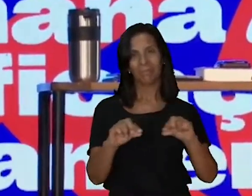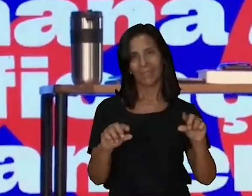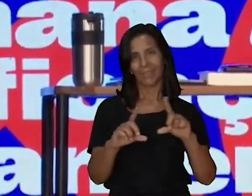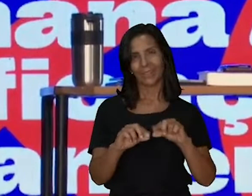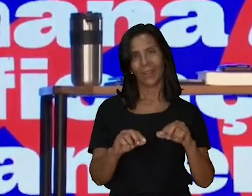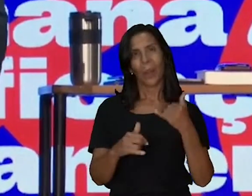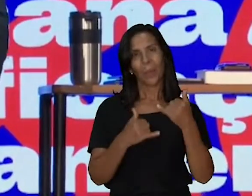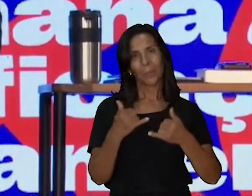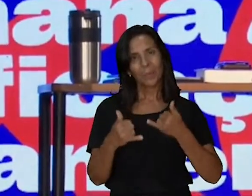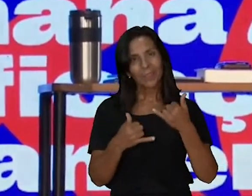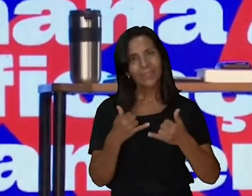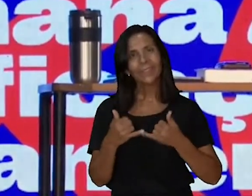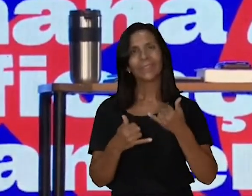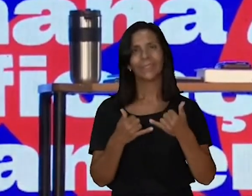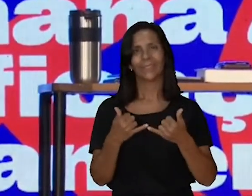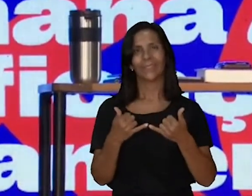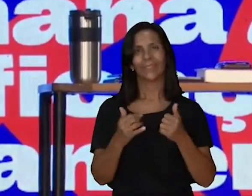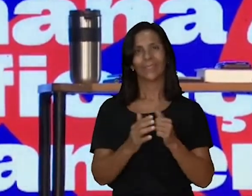Perdão aí os goianos,